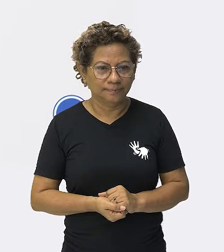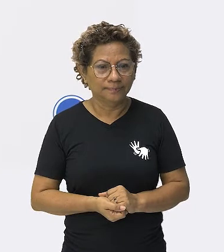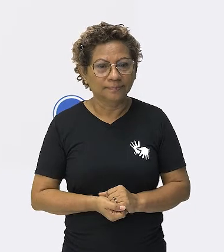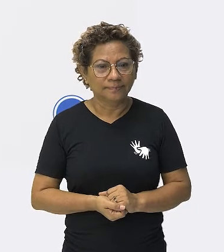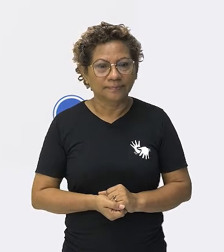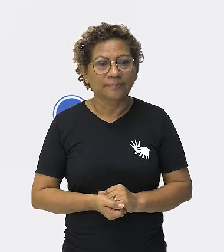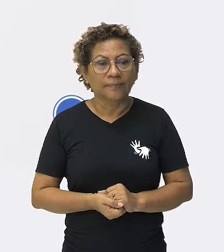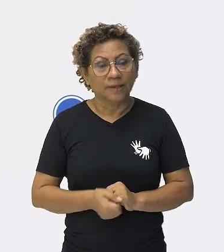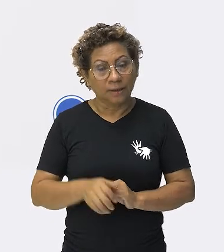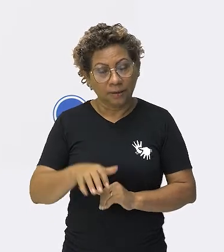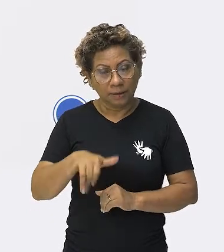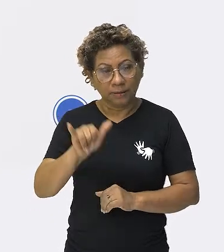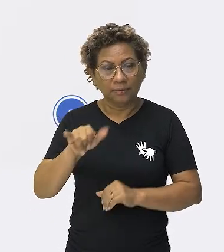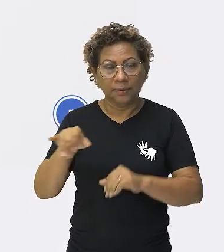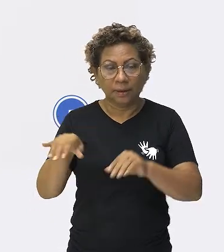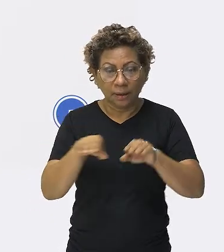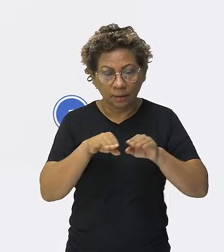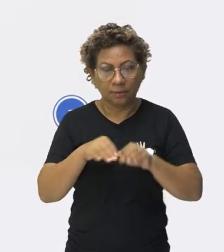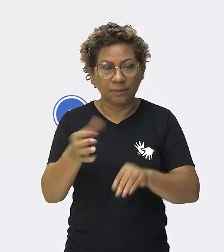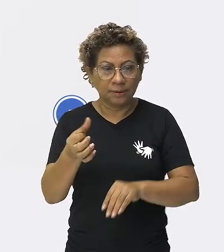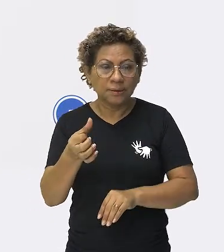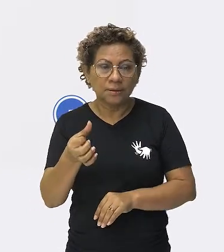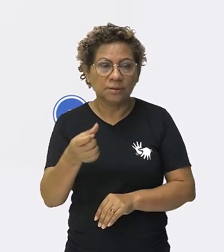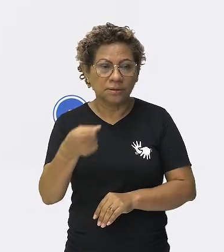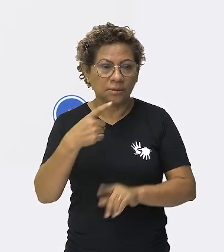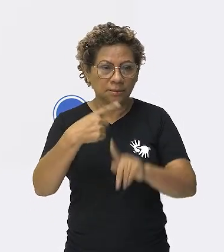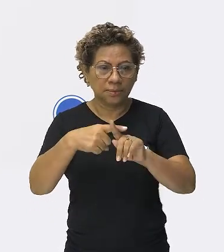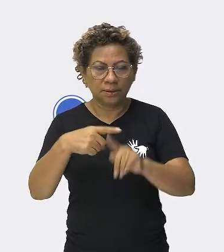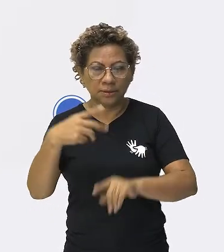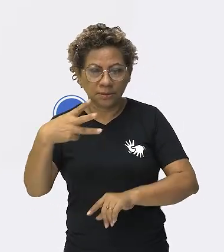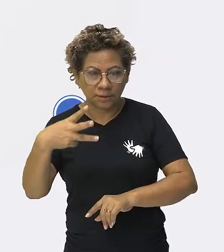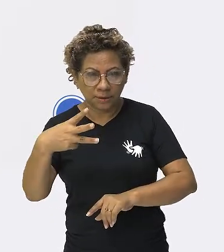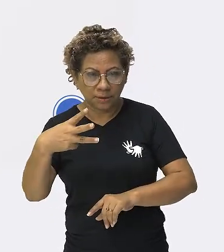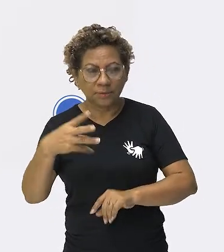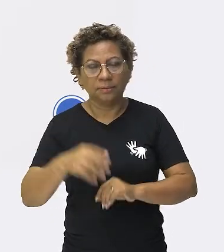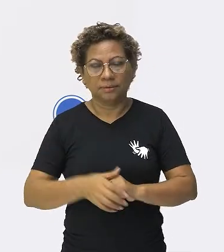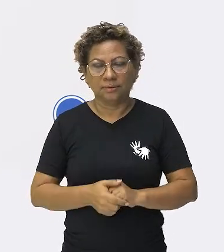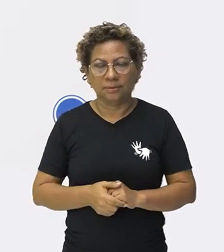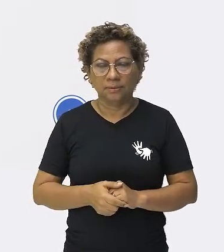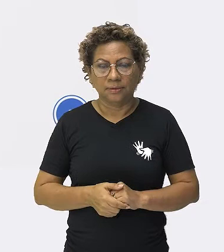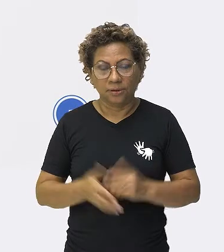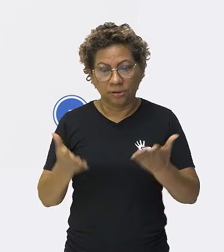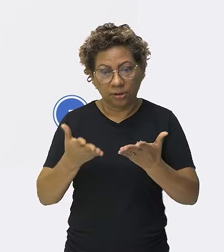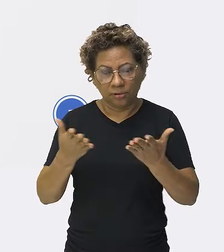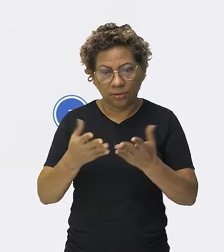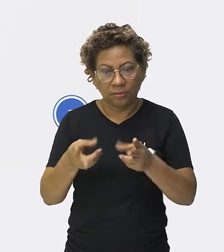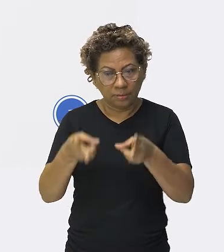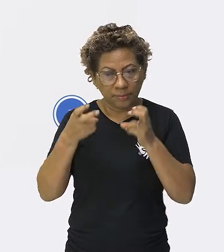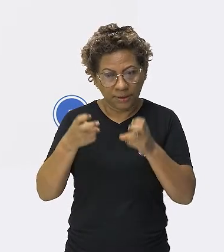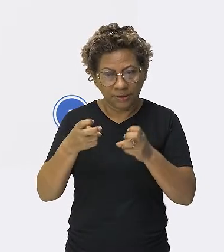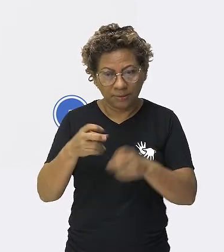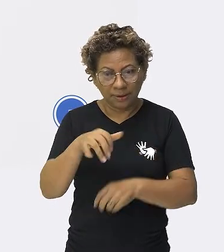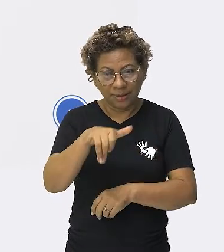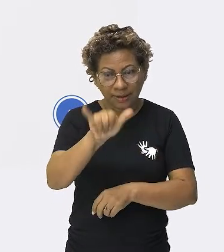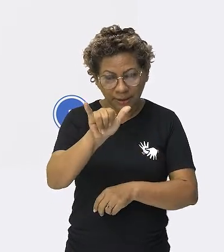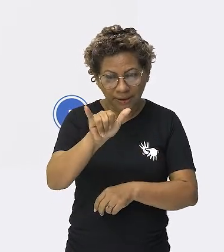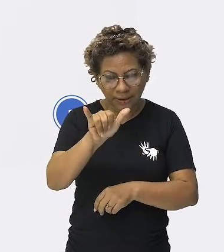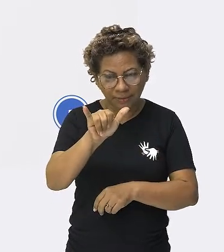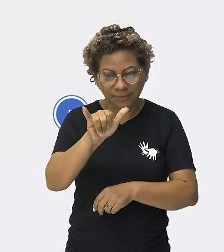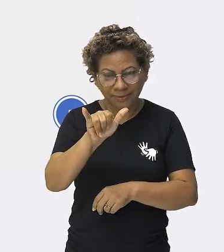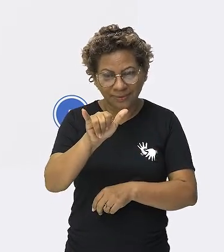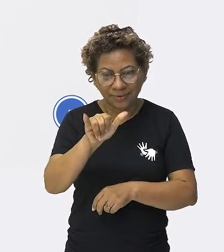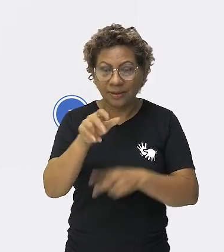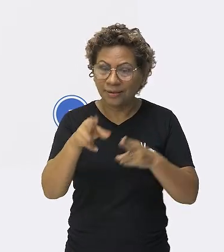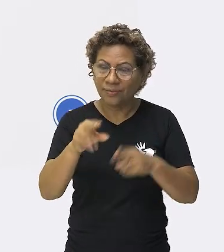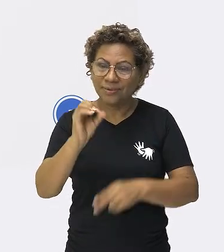igual a 6x mais 3, fazendo y igual a zero, teremos que, olha só, a nossa equação